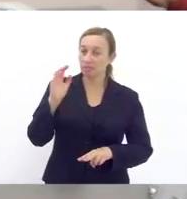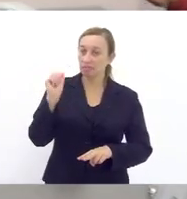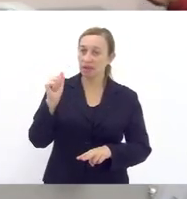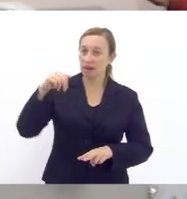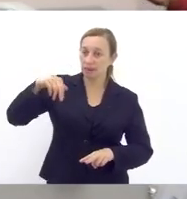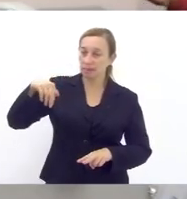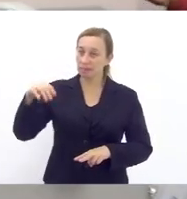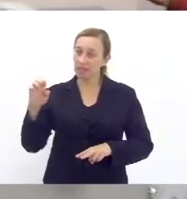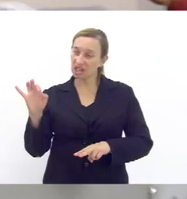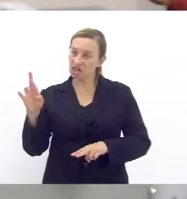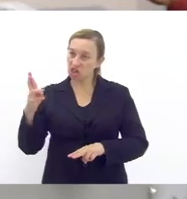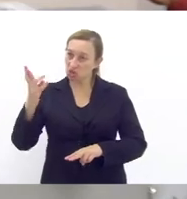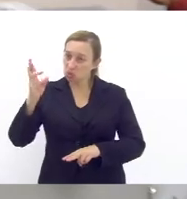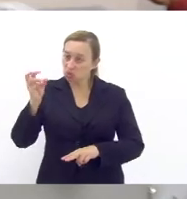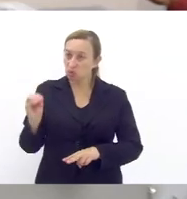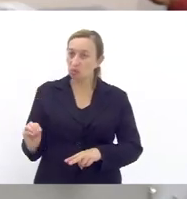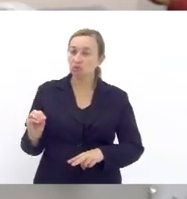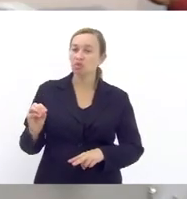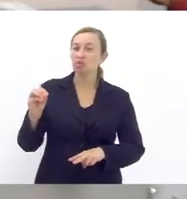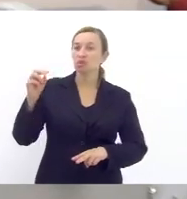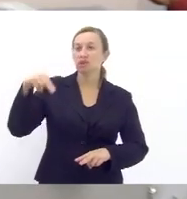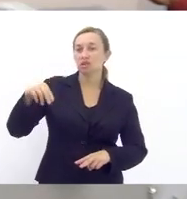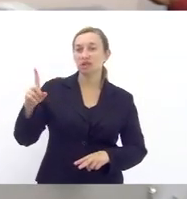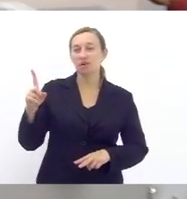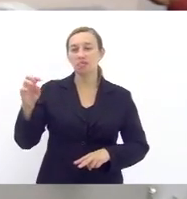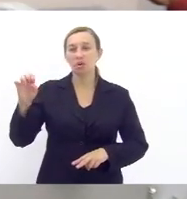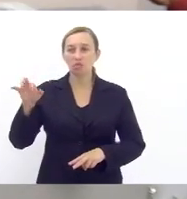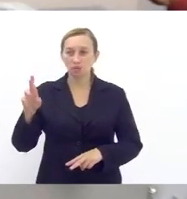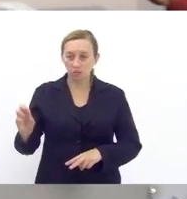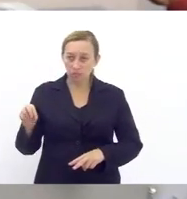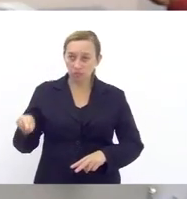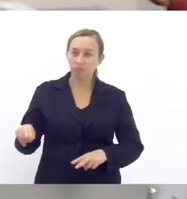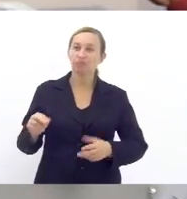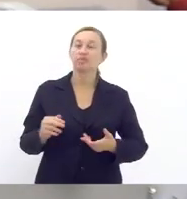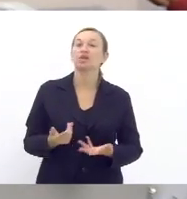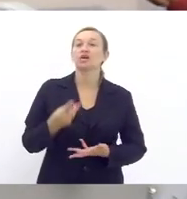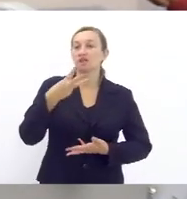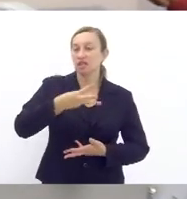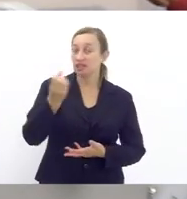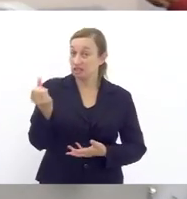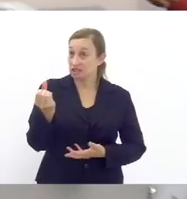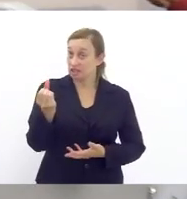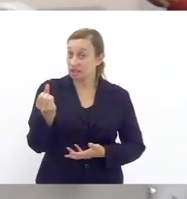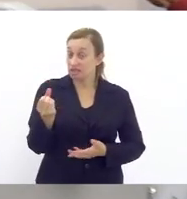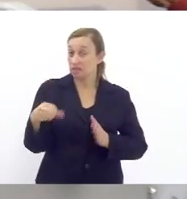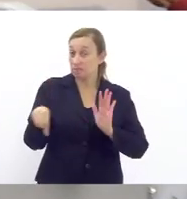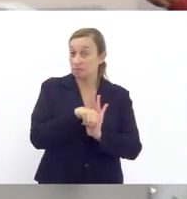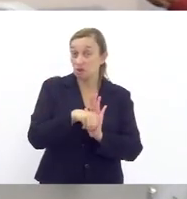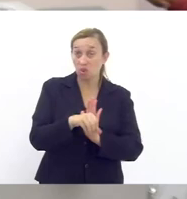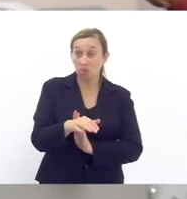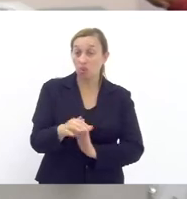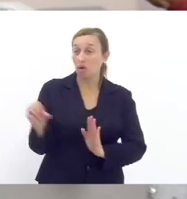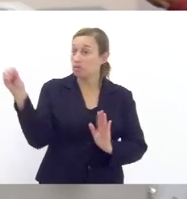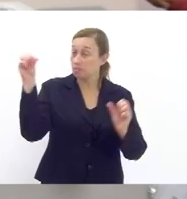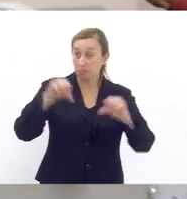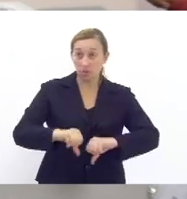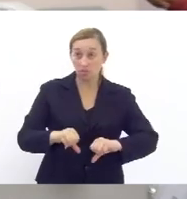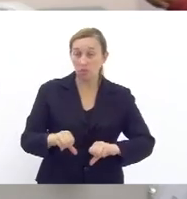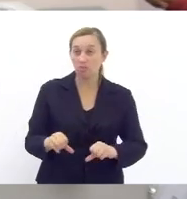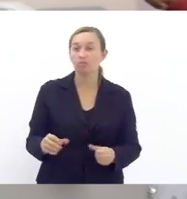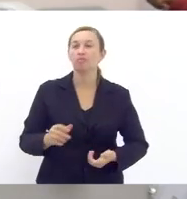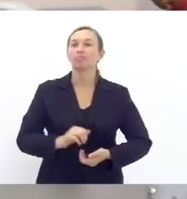Leblon né os banqueiros então que eu tô falando é o 36 apenas a maior pena da lei de drogas